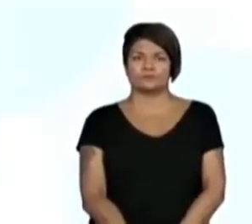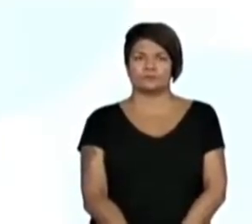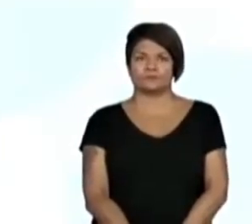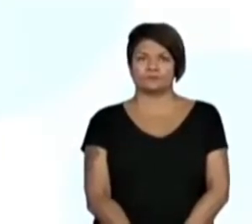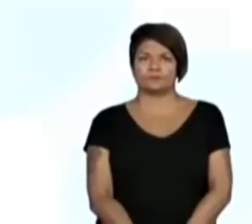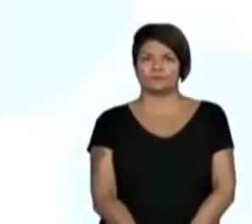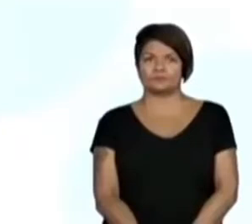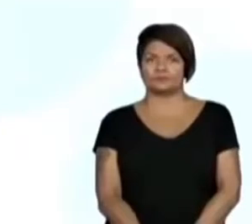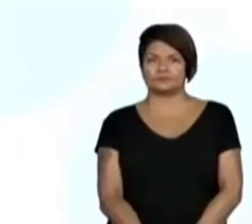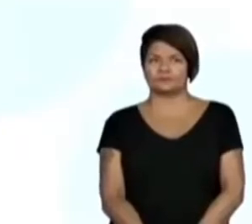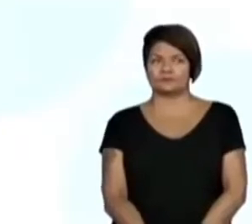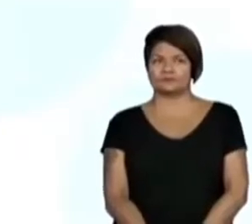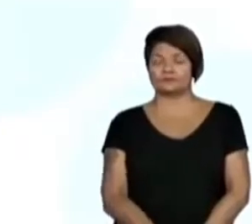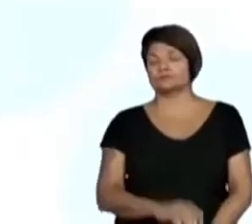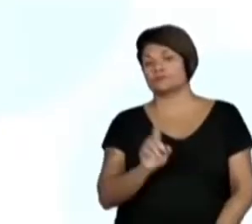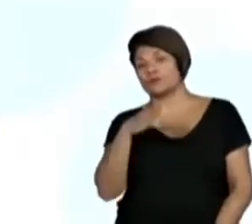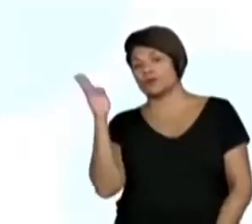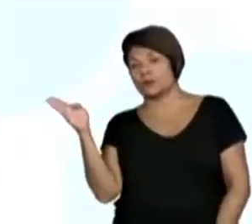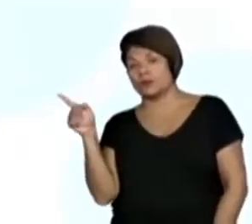Agora vamos para a segunda.